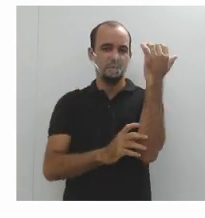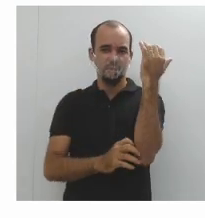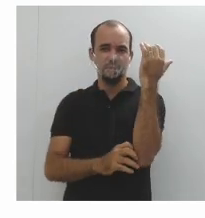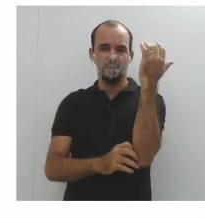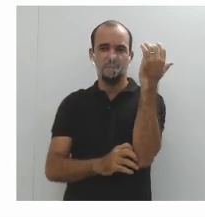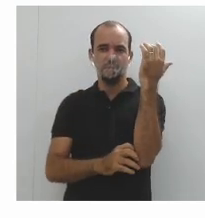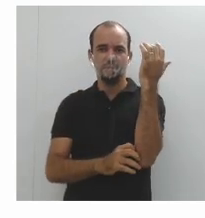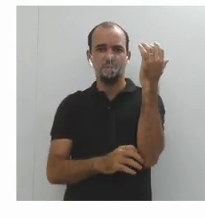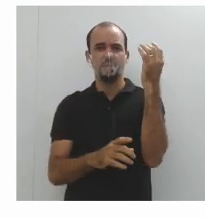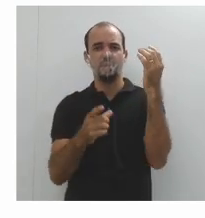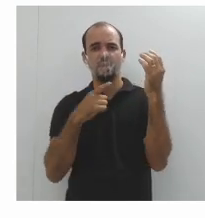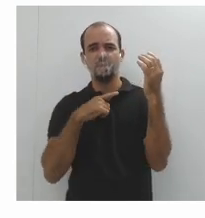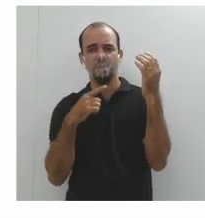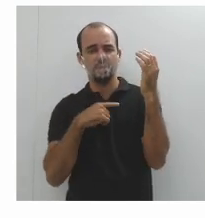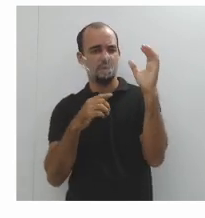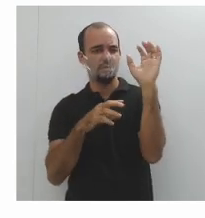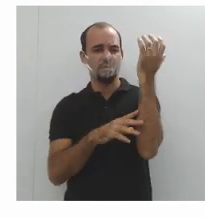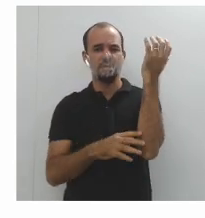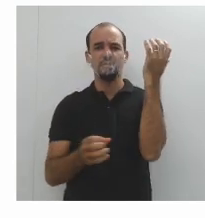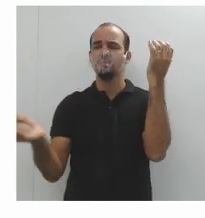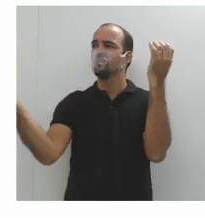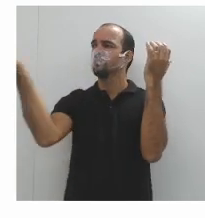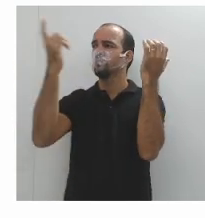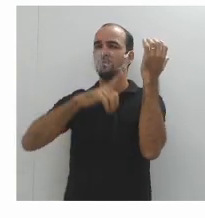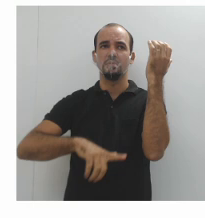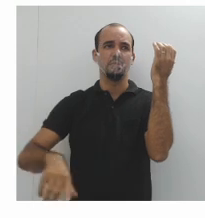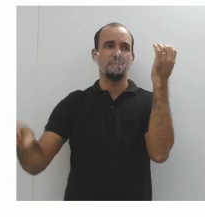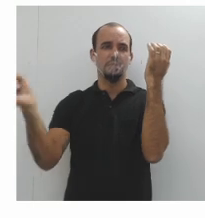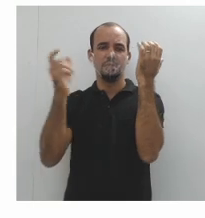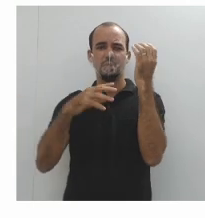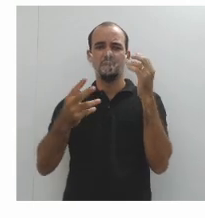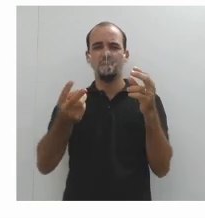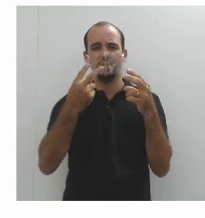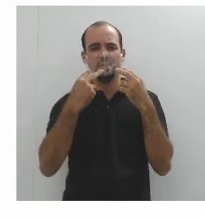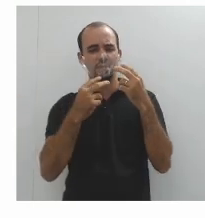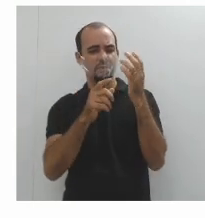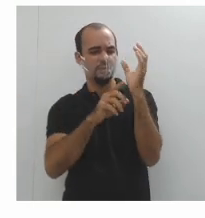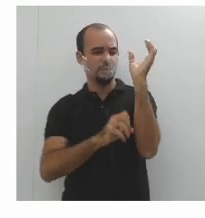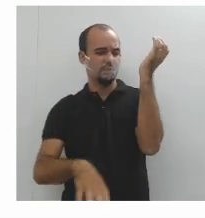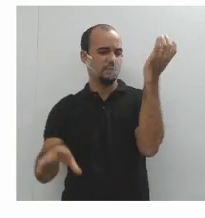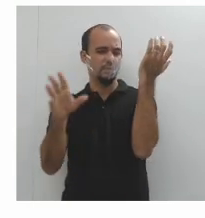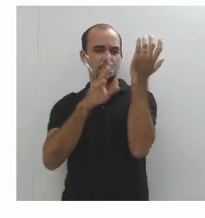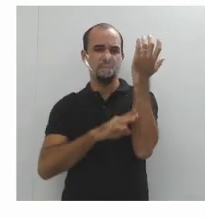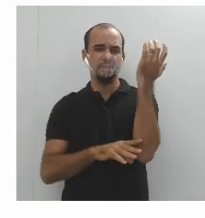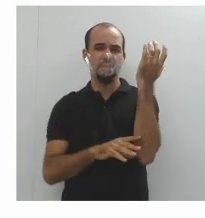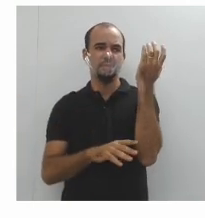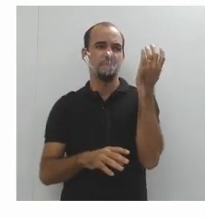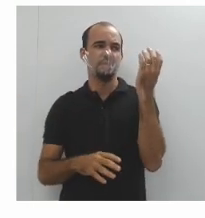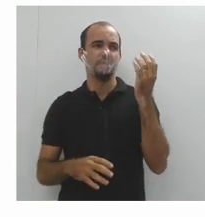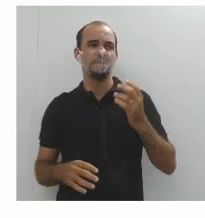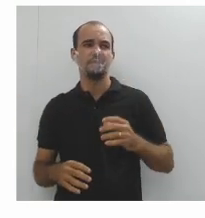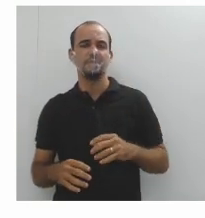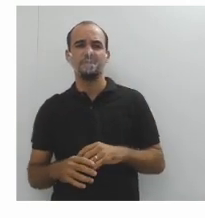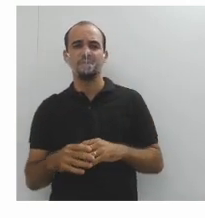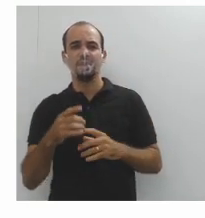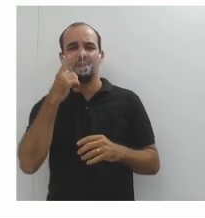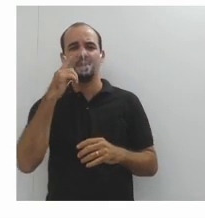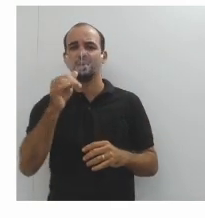nós temos essa reação aqui. Foca em mim. Foca no nosso